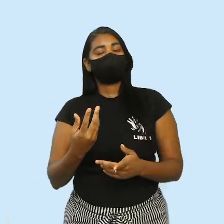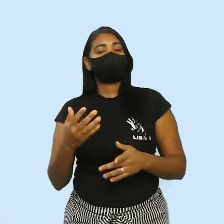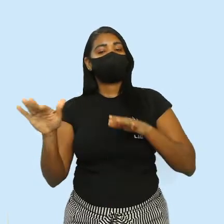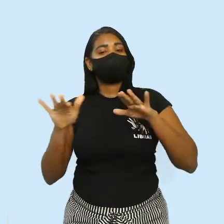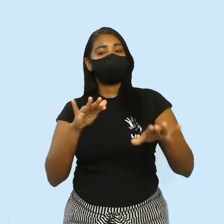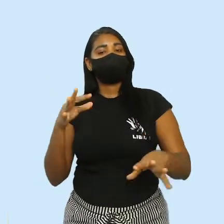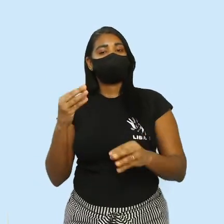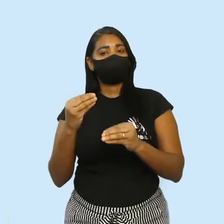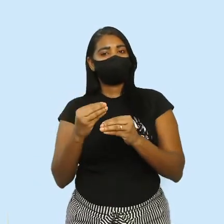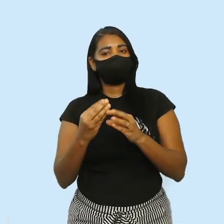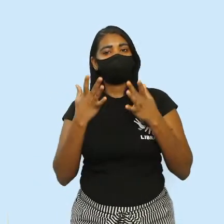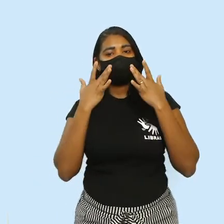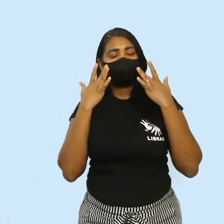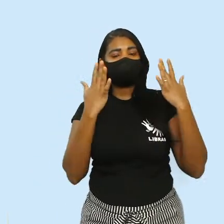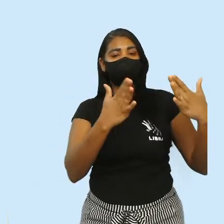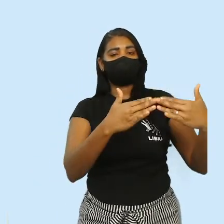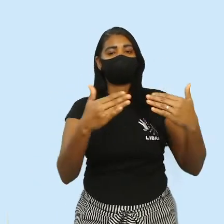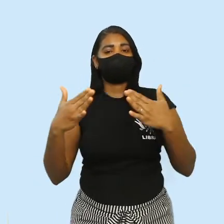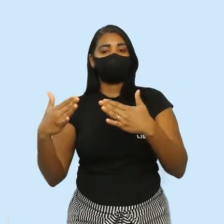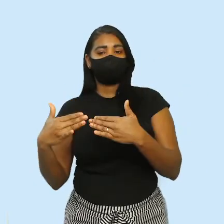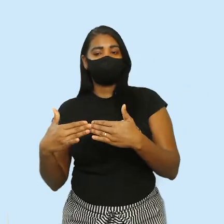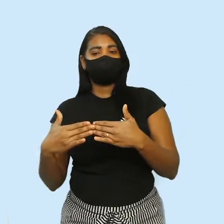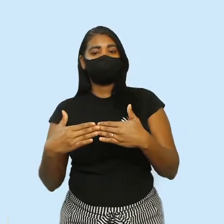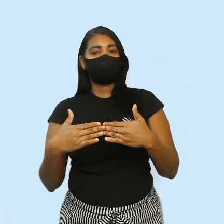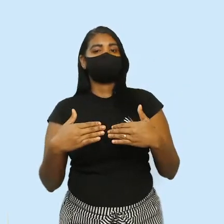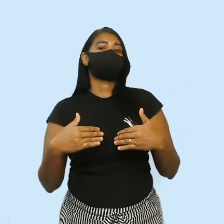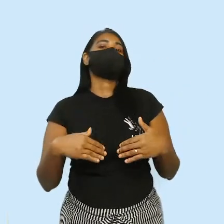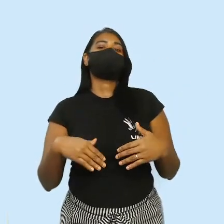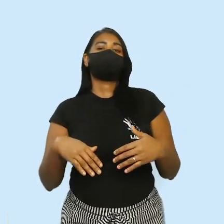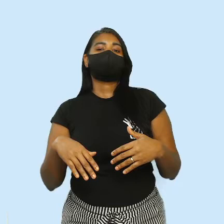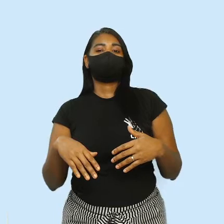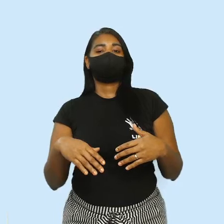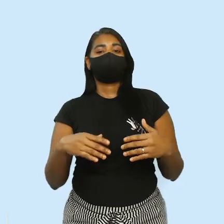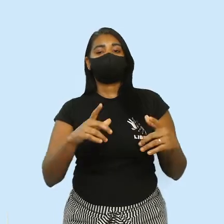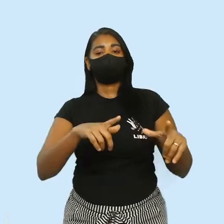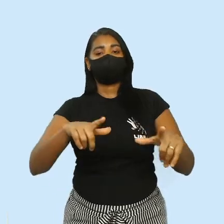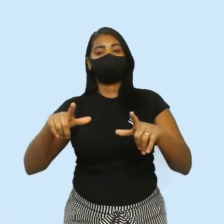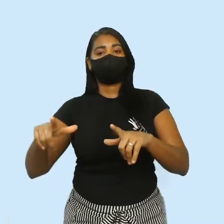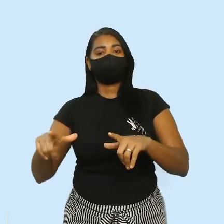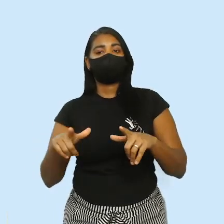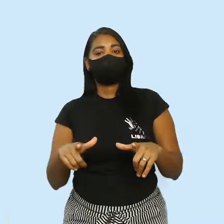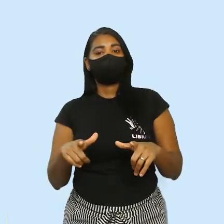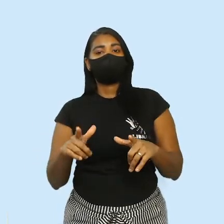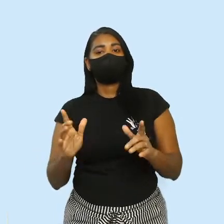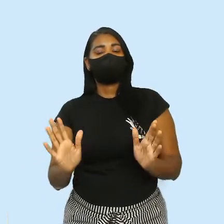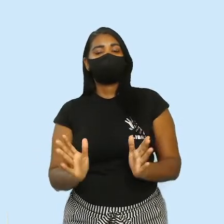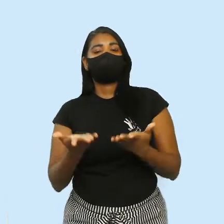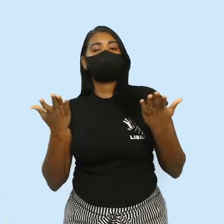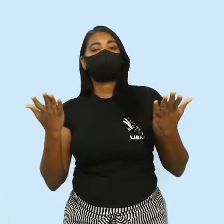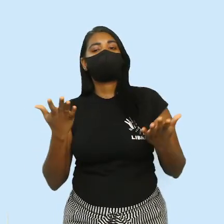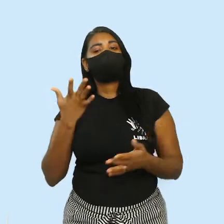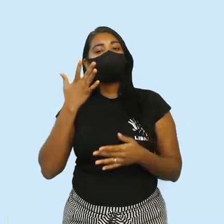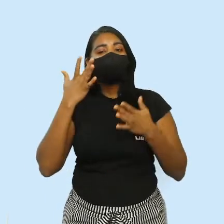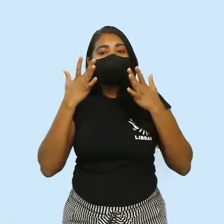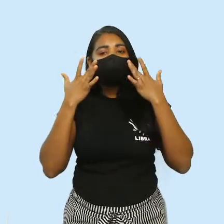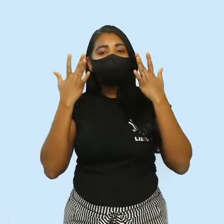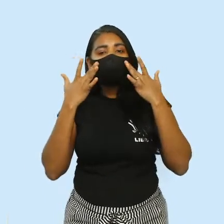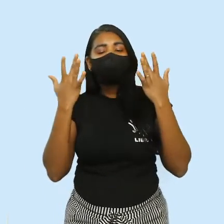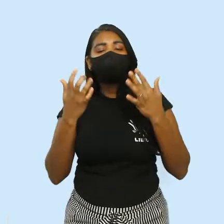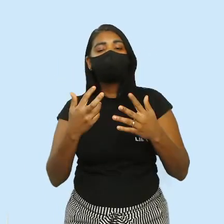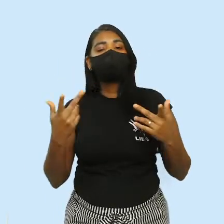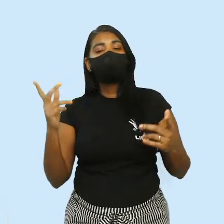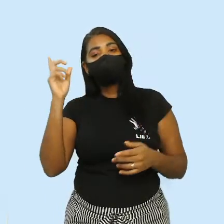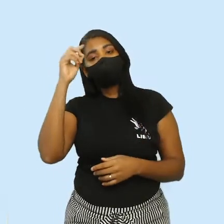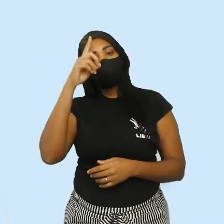movimento. Então, quando fecham esses espaços, como é que esses artistas deram conta desse recado? Então, passando aí para o segundo slide, a gente vai